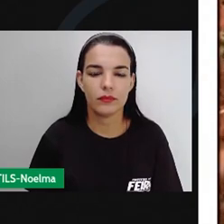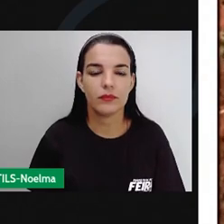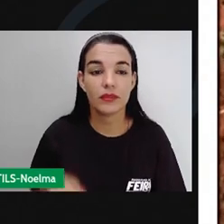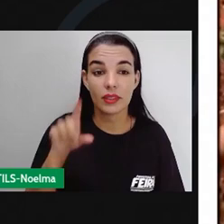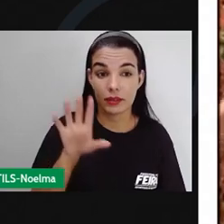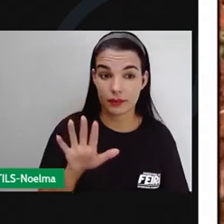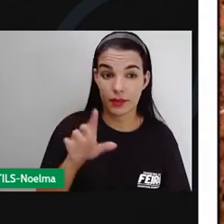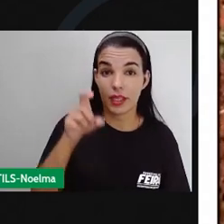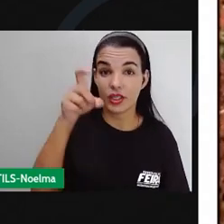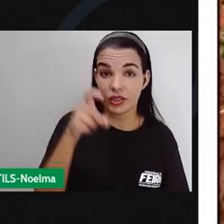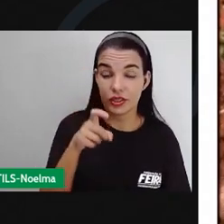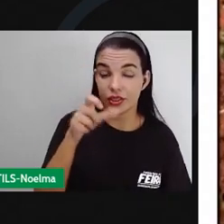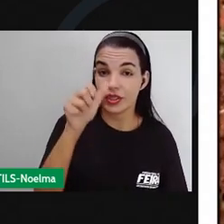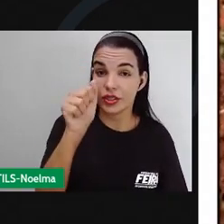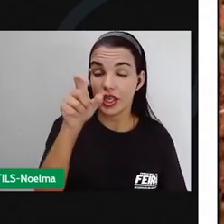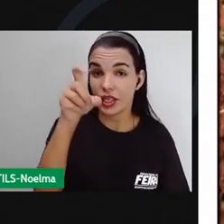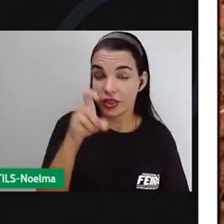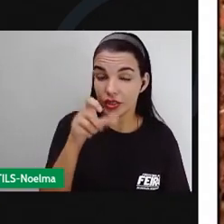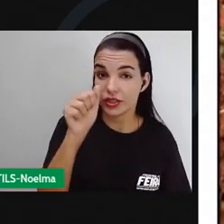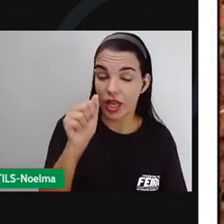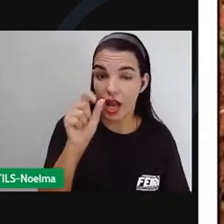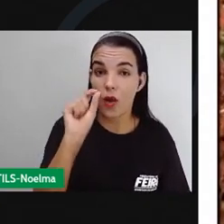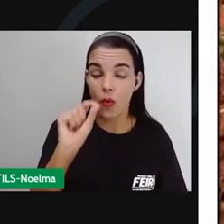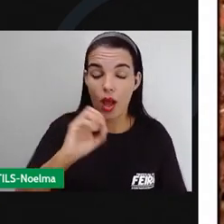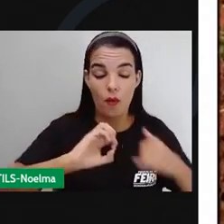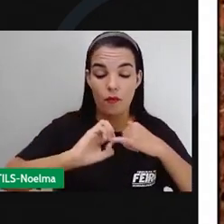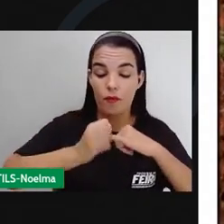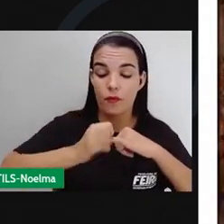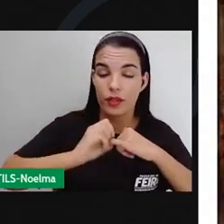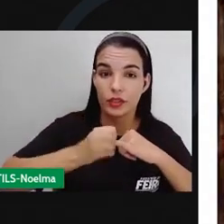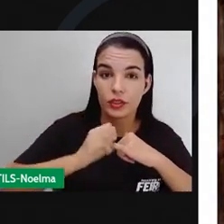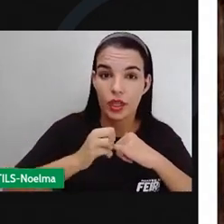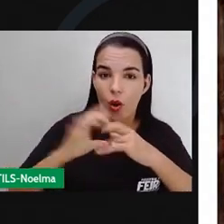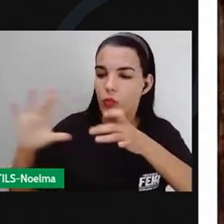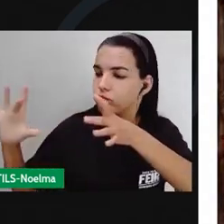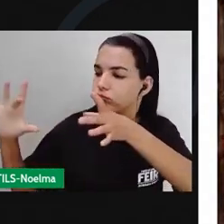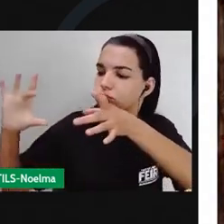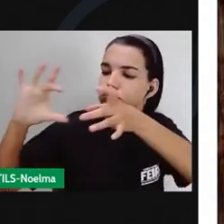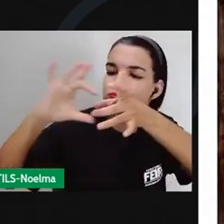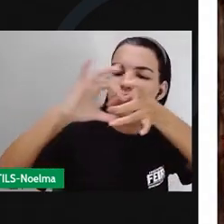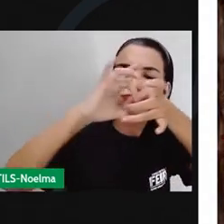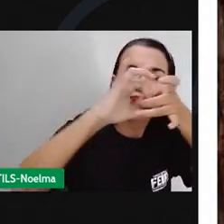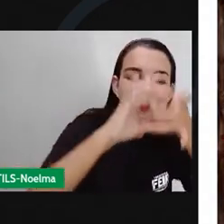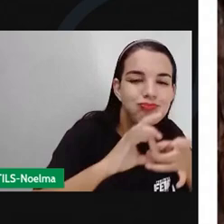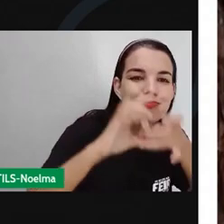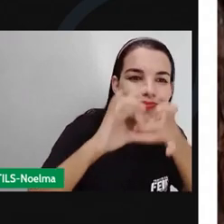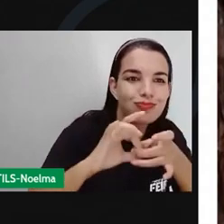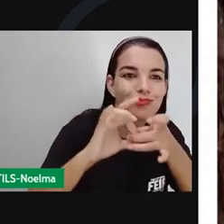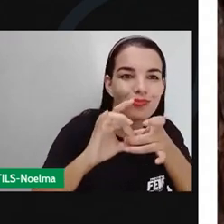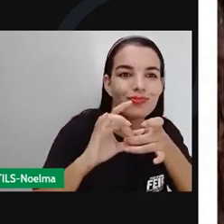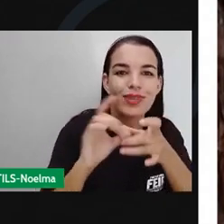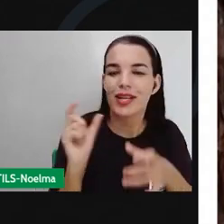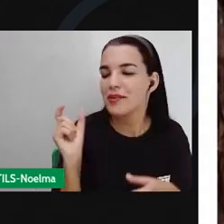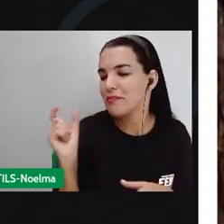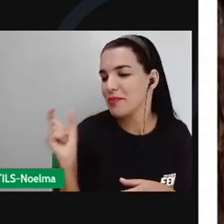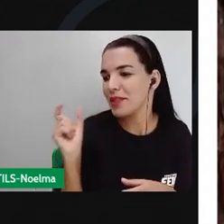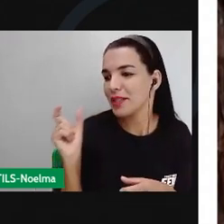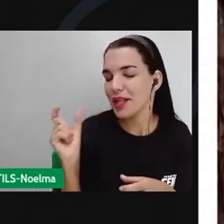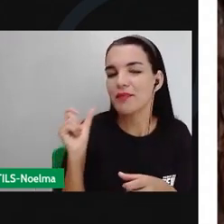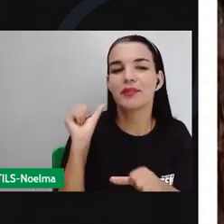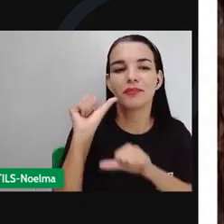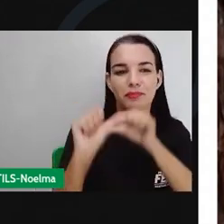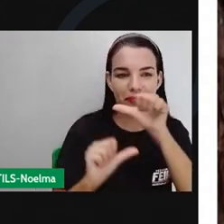Chachar o feijão e dançar chachado. O elo entre os dois assuntos começa na origem da palavra. Chachar é